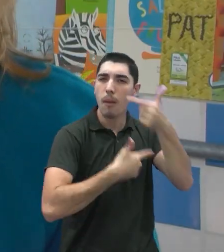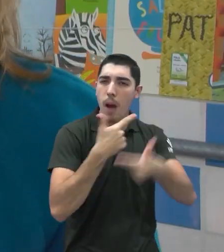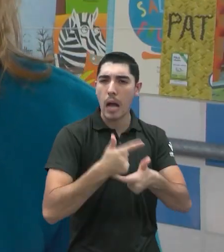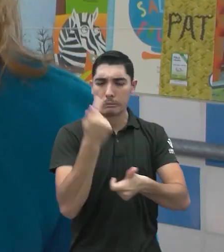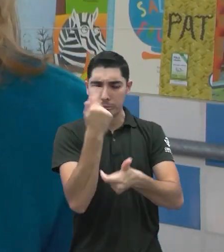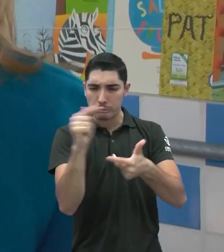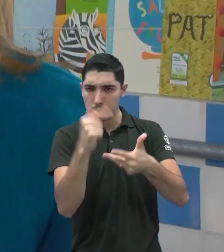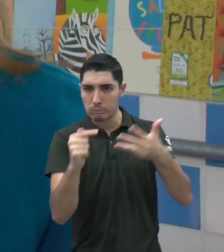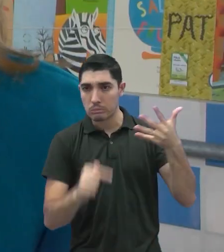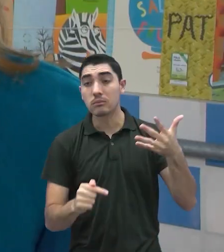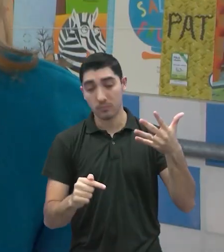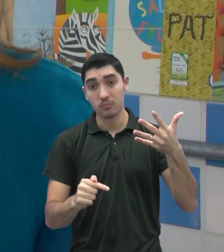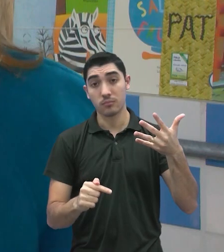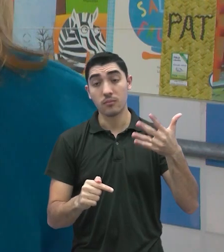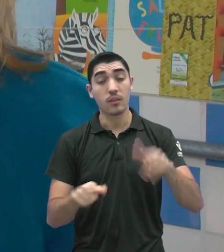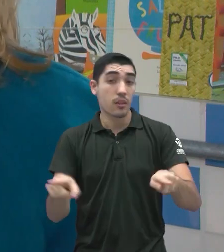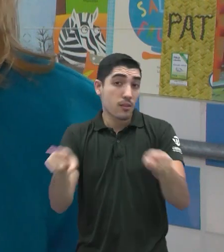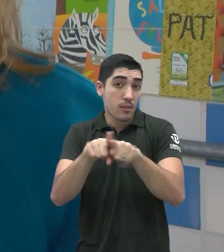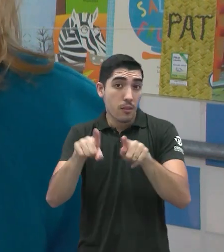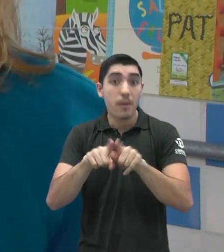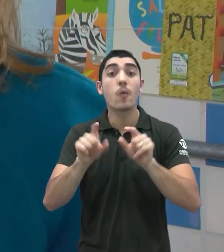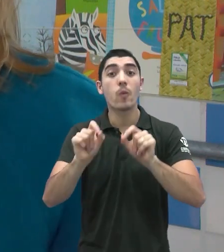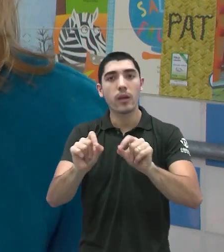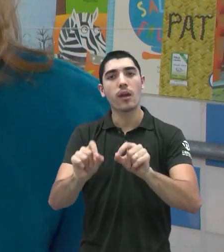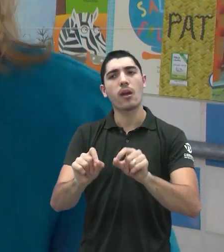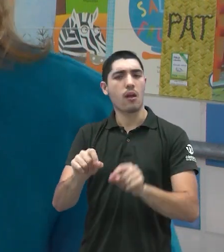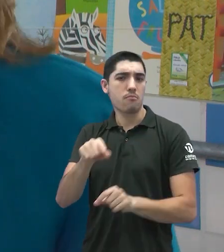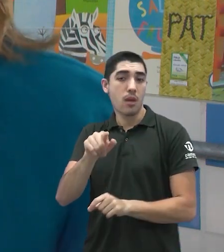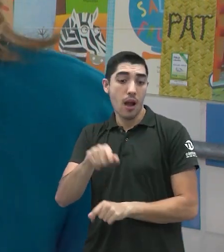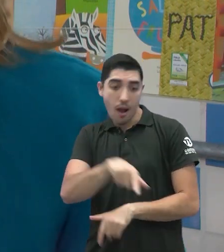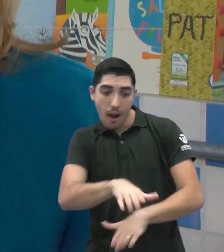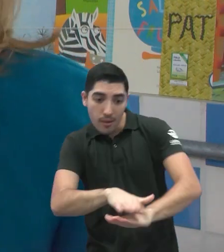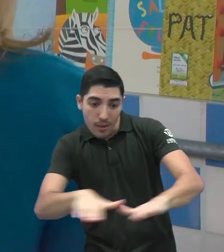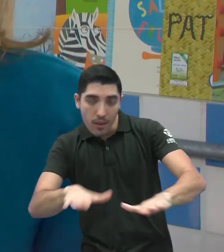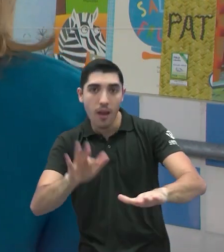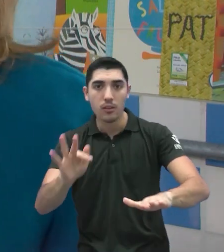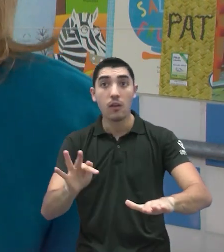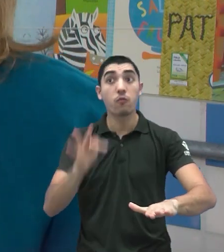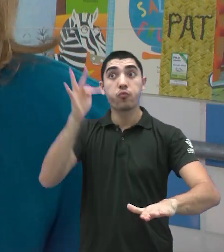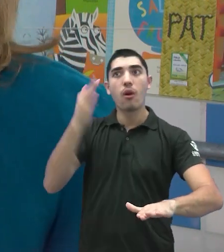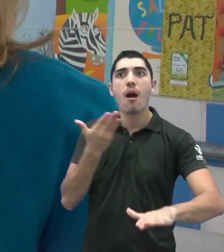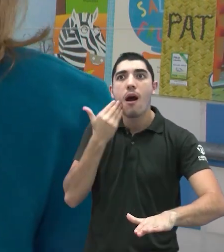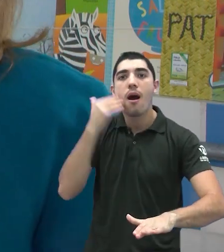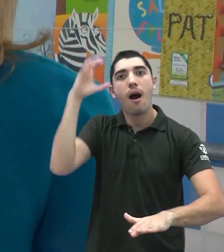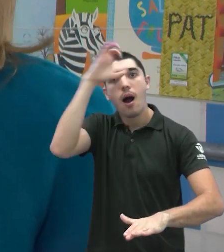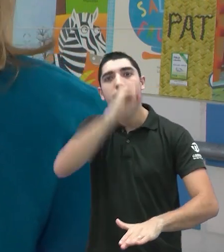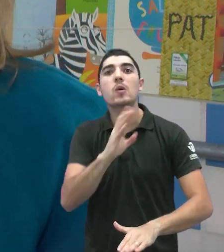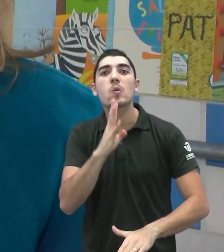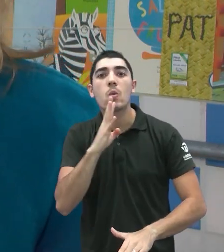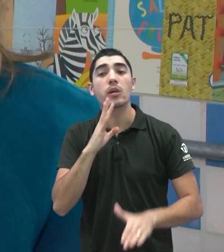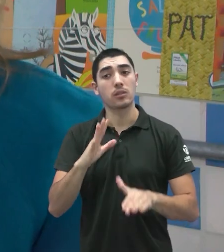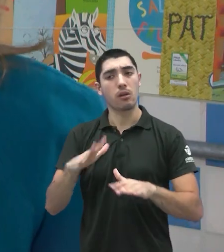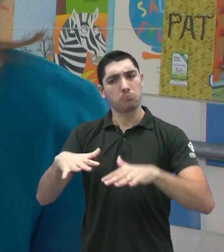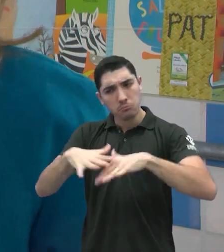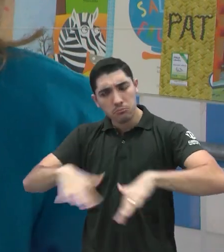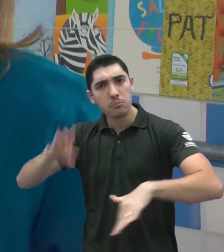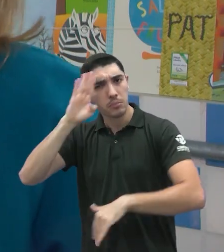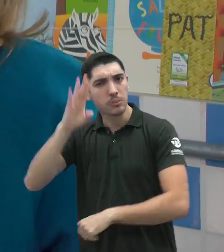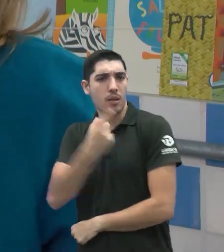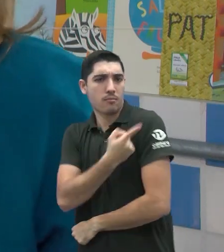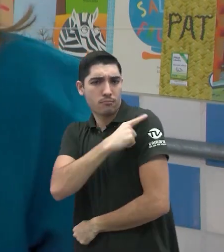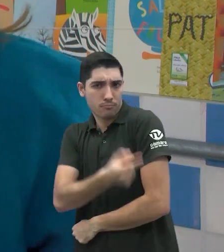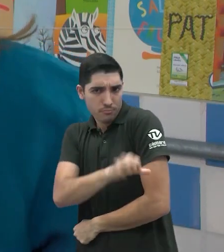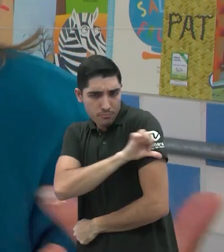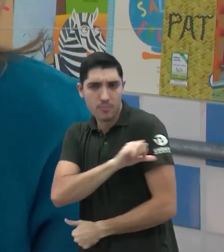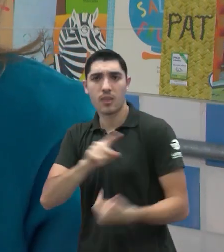como aqui, né, foi adaptado para a primeira infância, né? E que também isso vai acontecer aí no ensino fundamental e que a